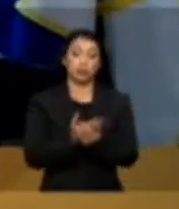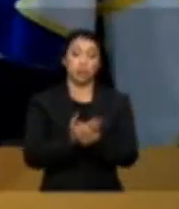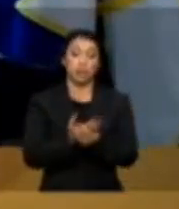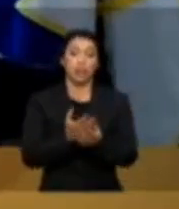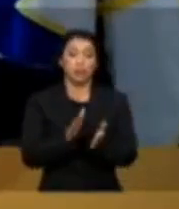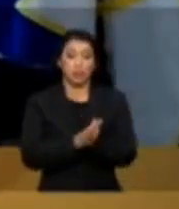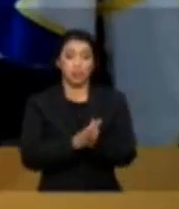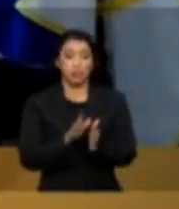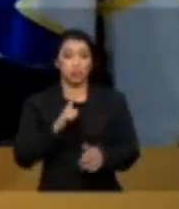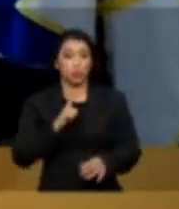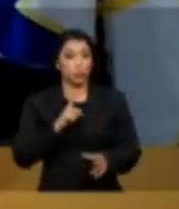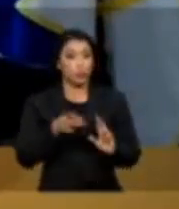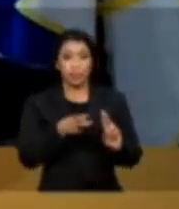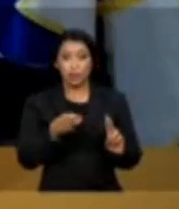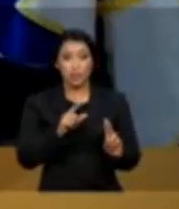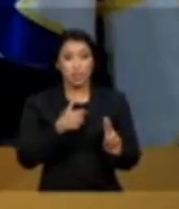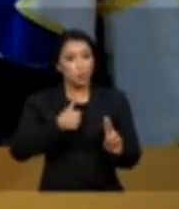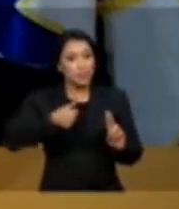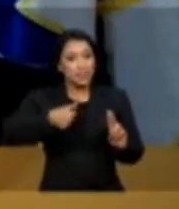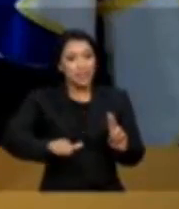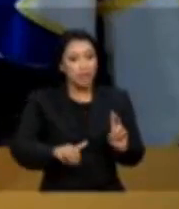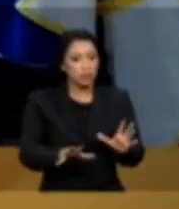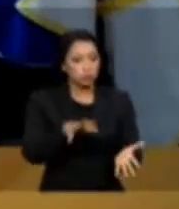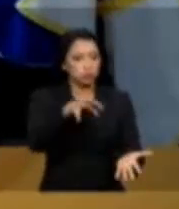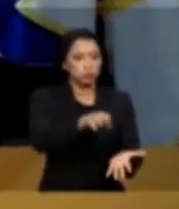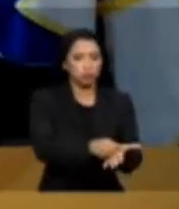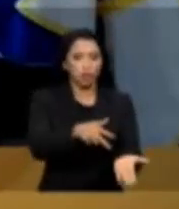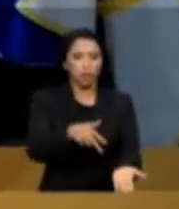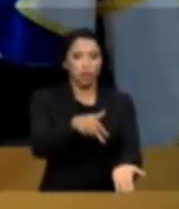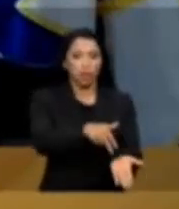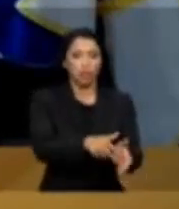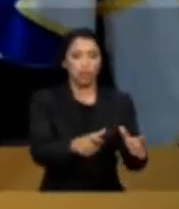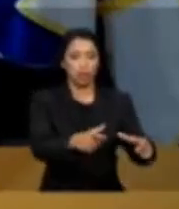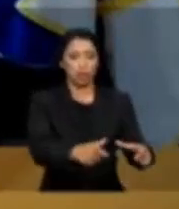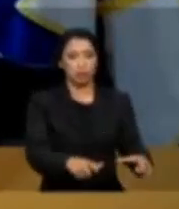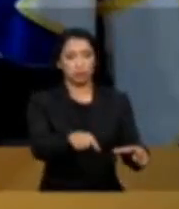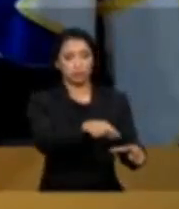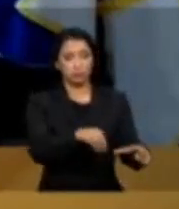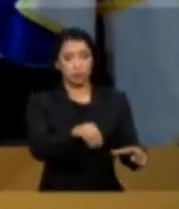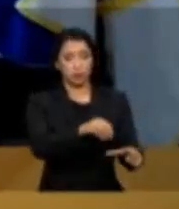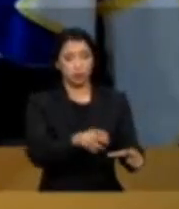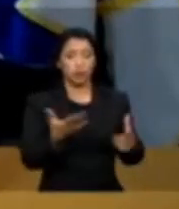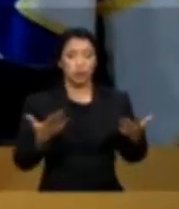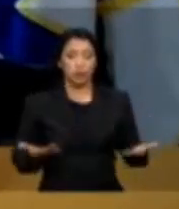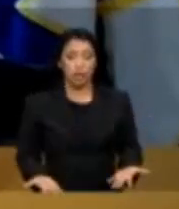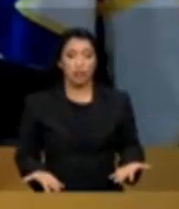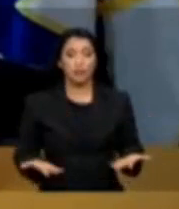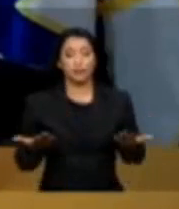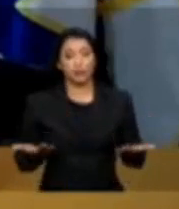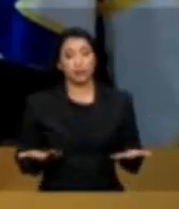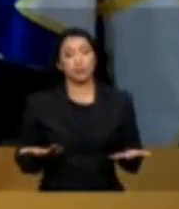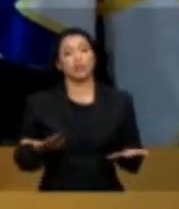na posse da terra em razão do chamado renitente esbulho. Em outras palavras, e